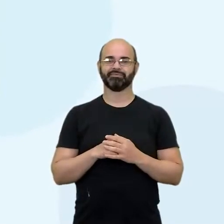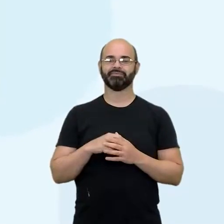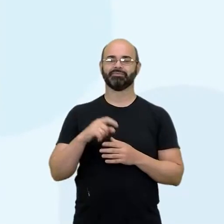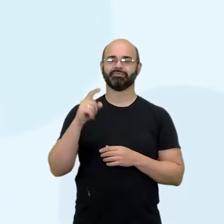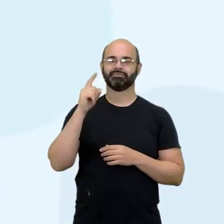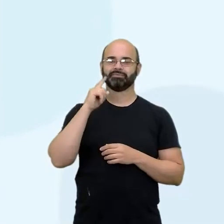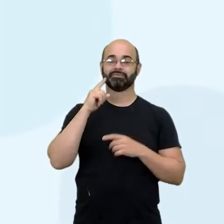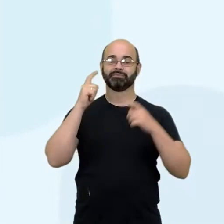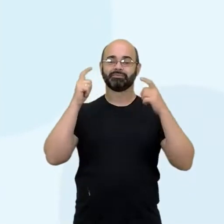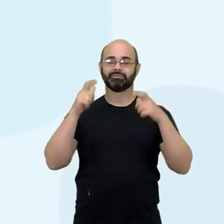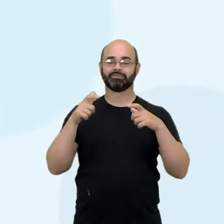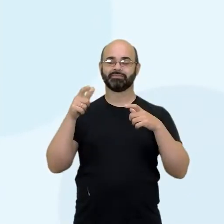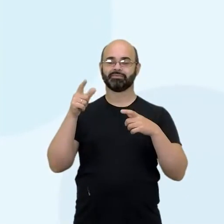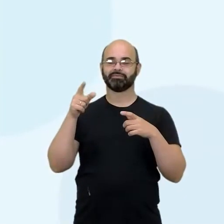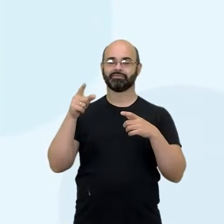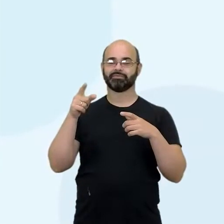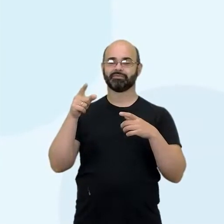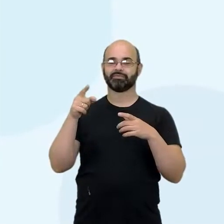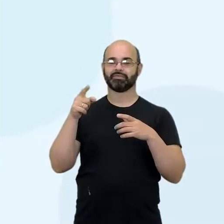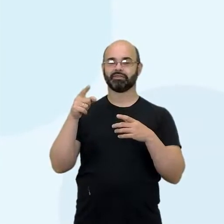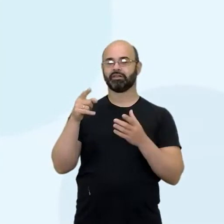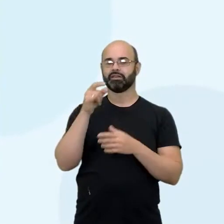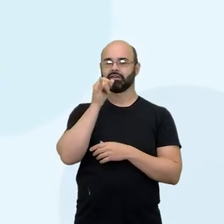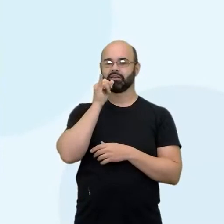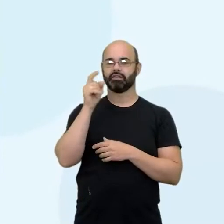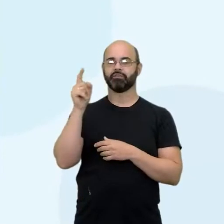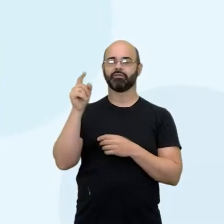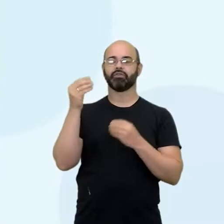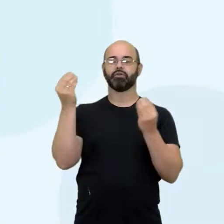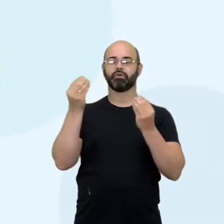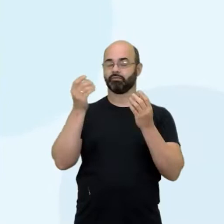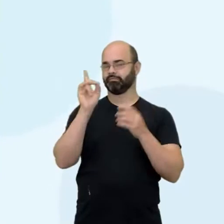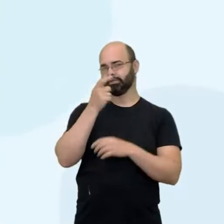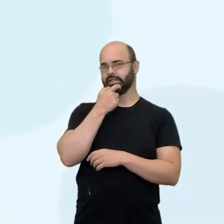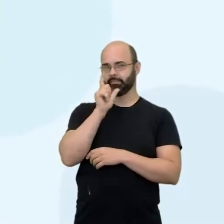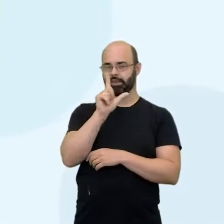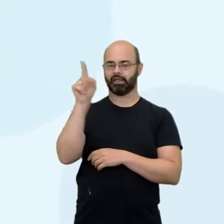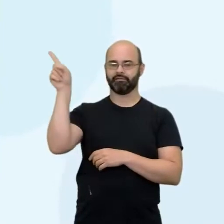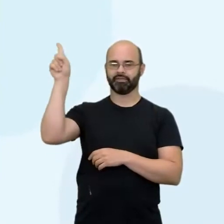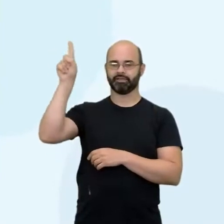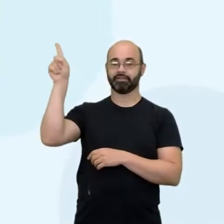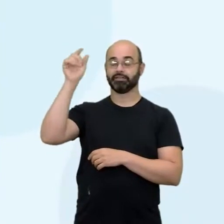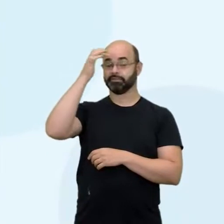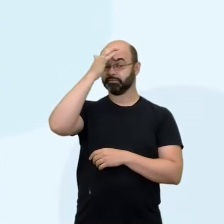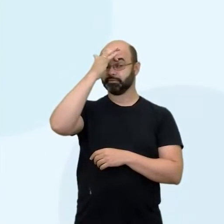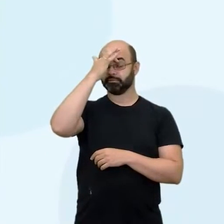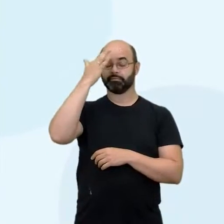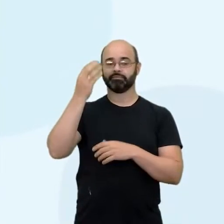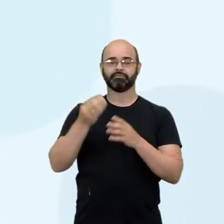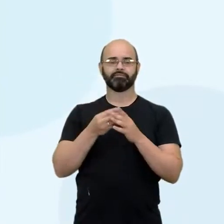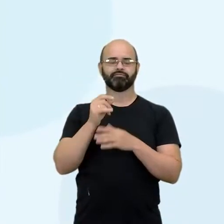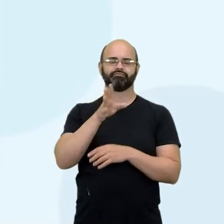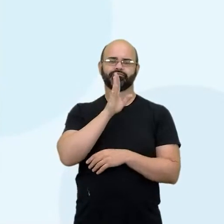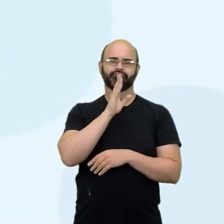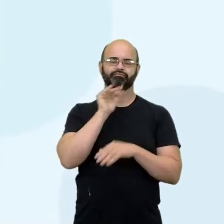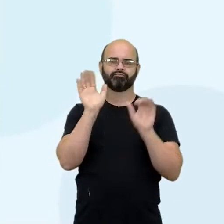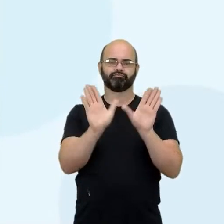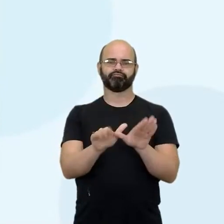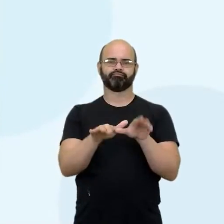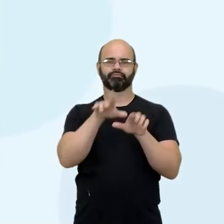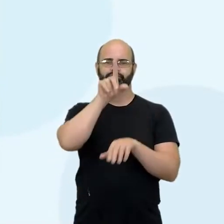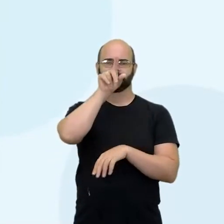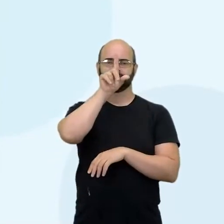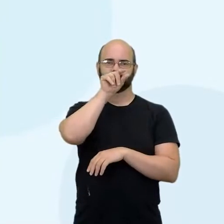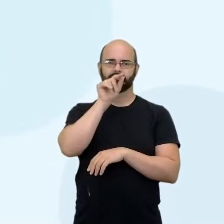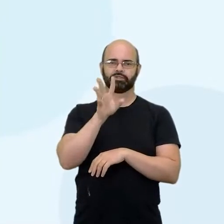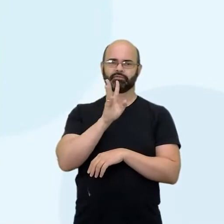the Aberdeen Bestiary, né? Então, eu dei um exemplo do que vocês podem fazer aí no bestiário, né? Tudo bem, o abutre a gente conhece, né? Mas